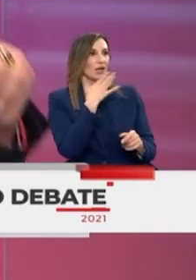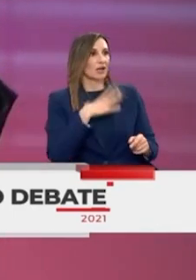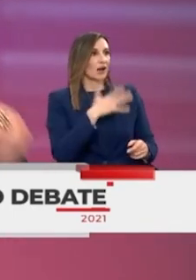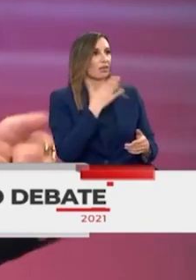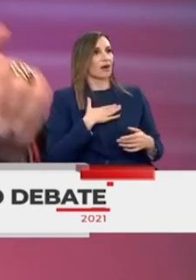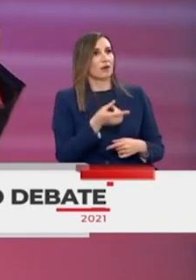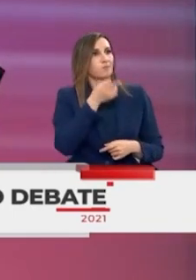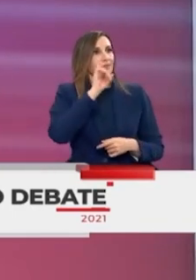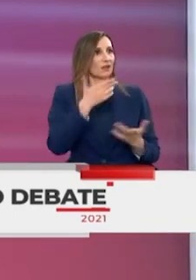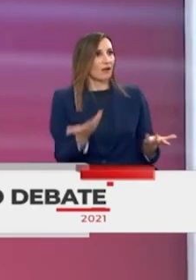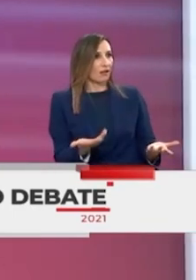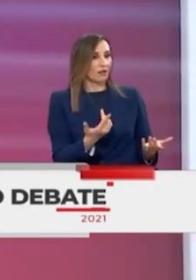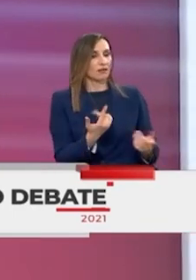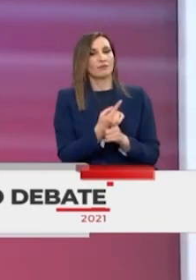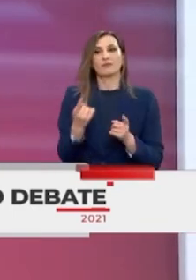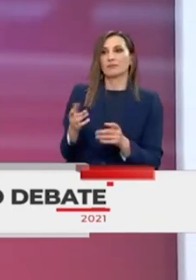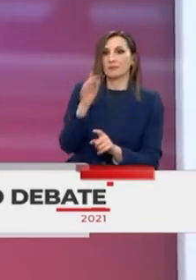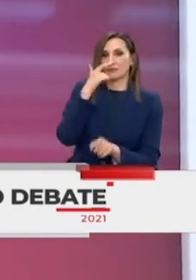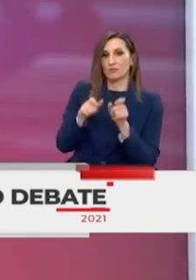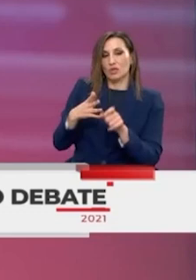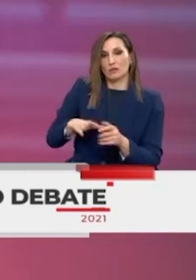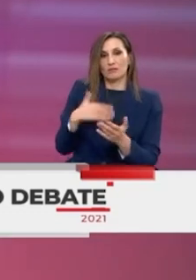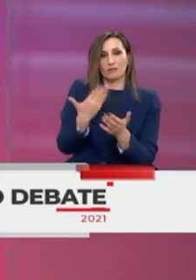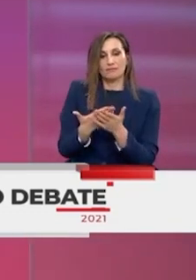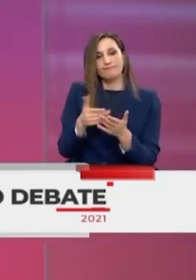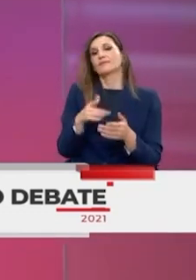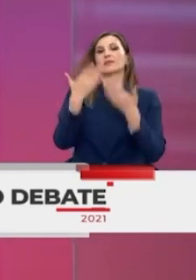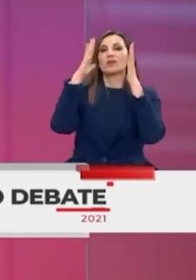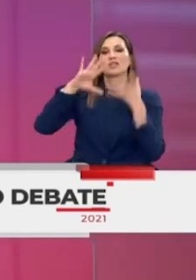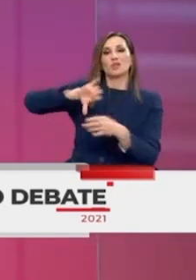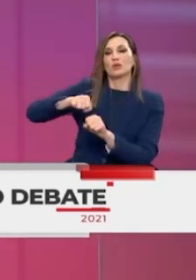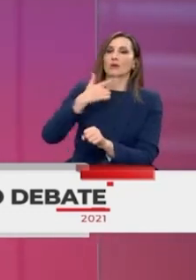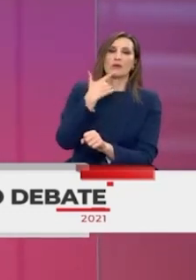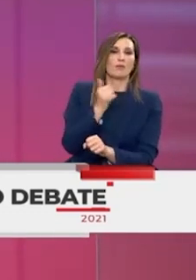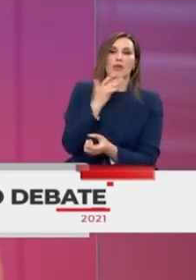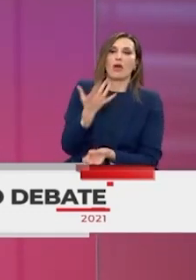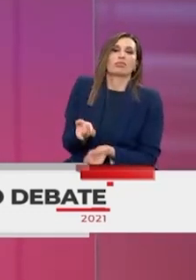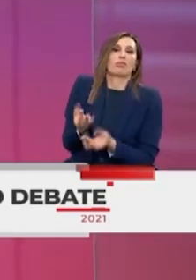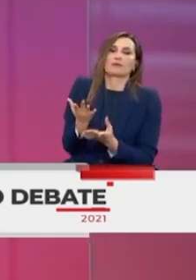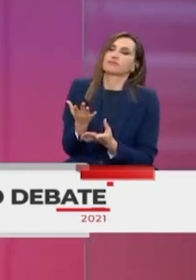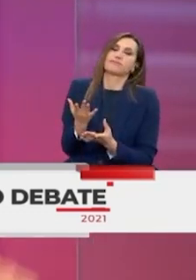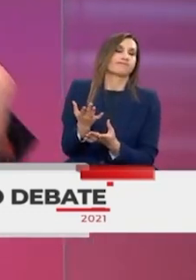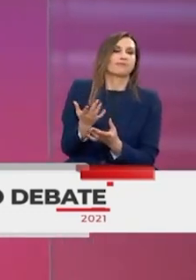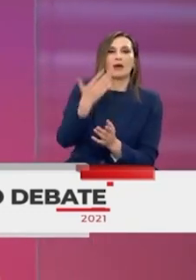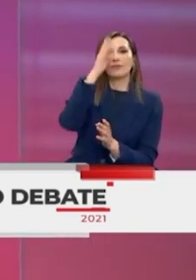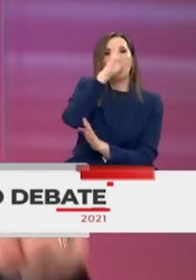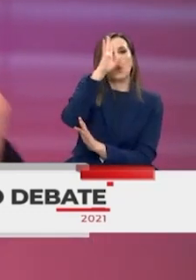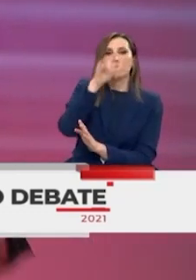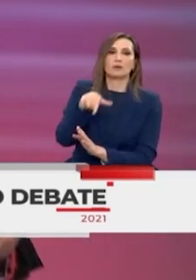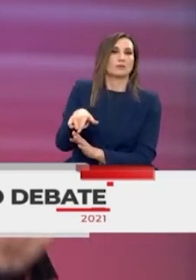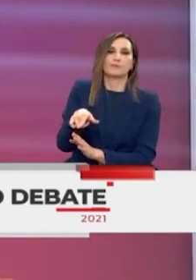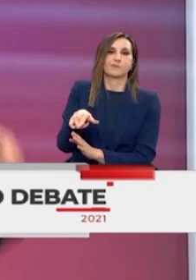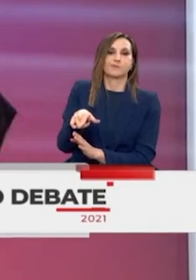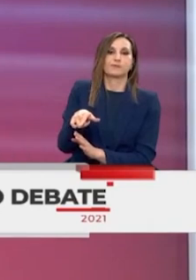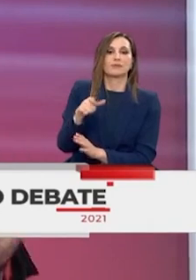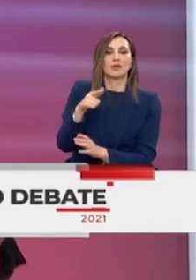querem, de facto, destruir a democracia, não podemos passar por cima e ignorar aqueles que eles